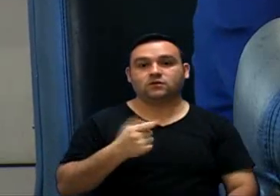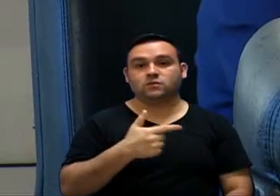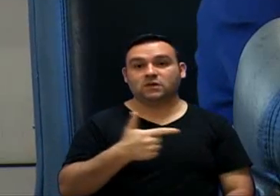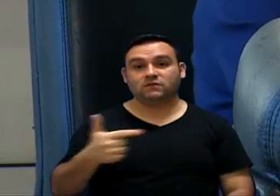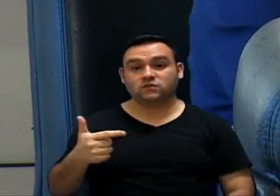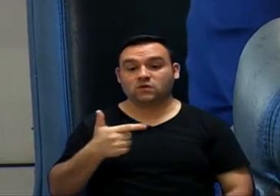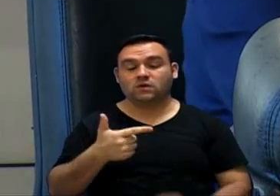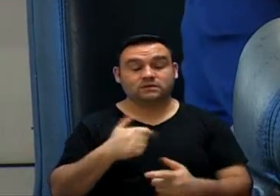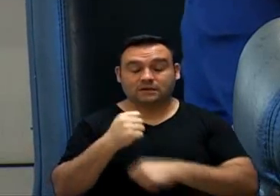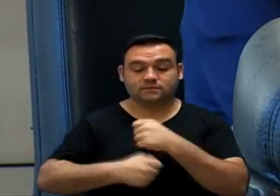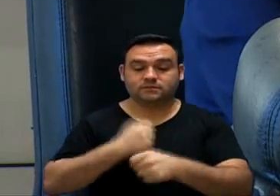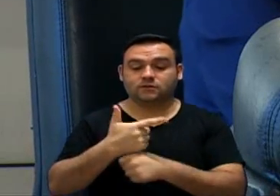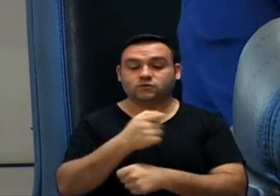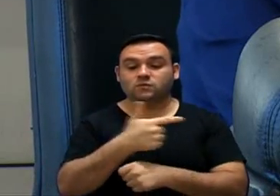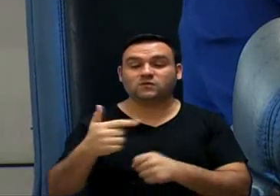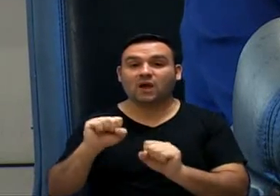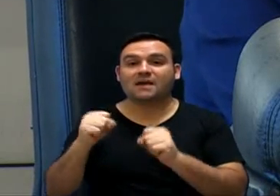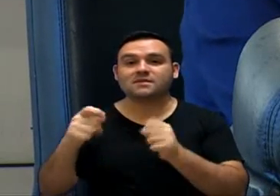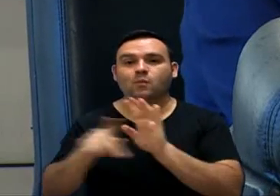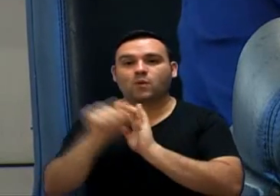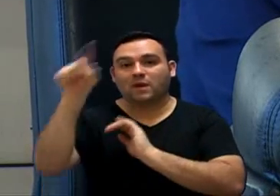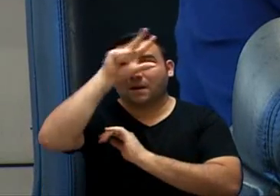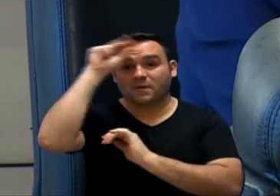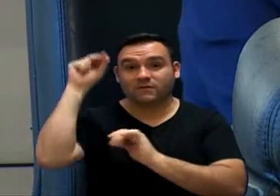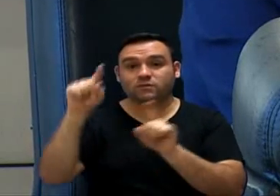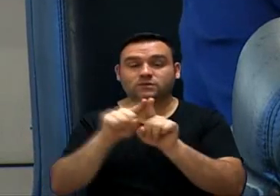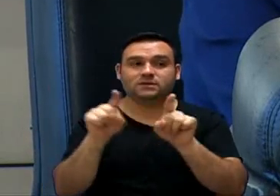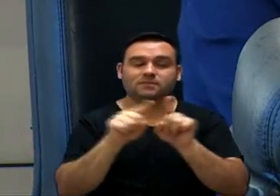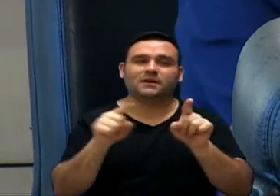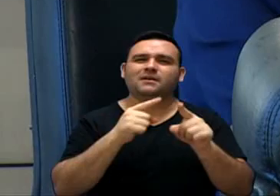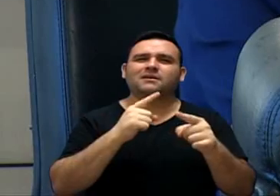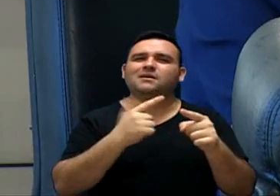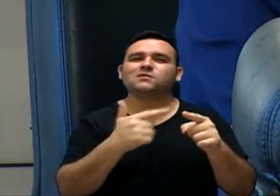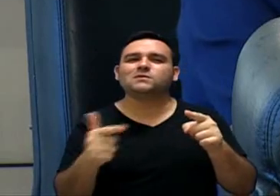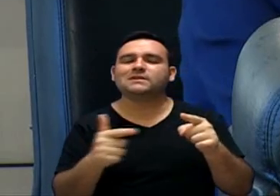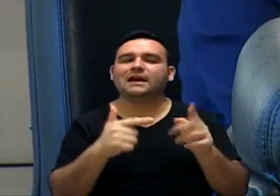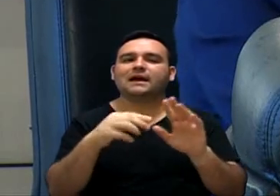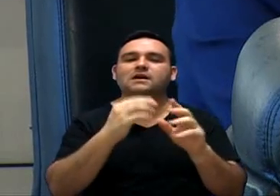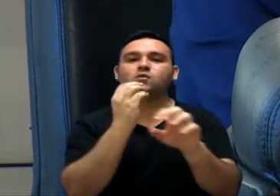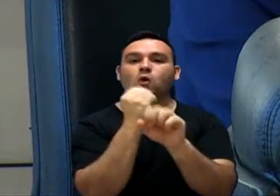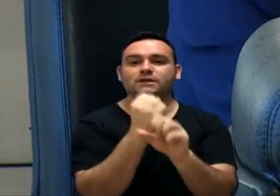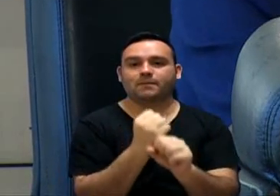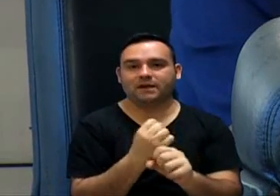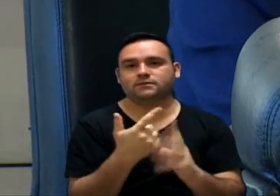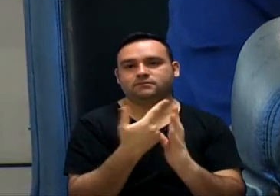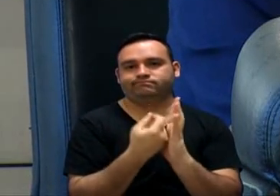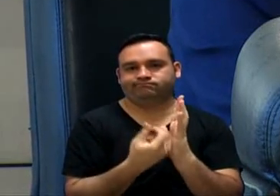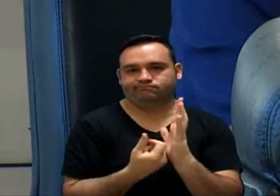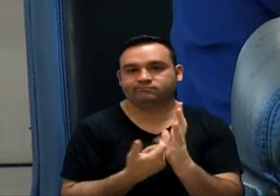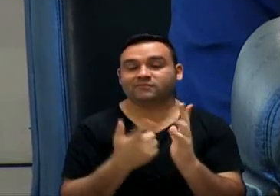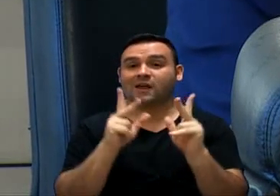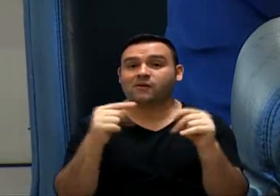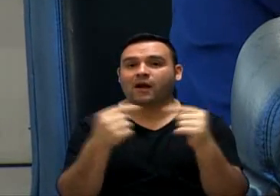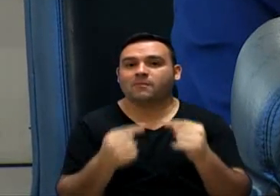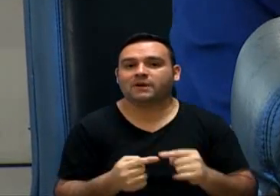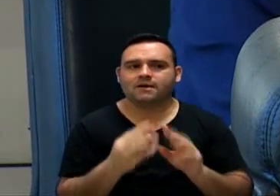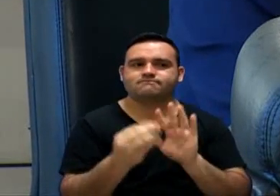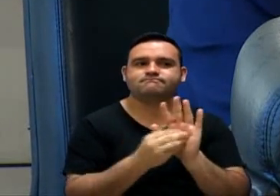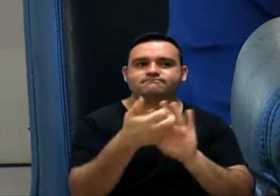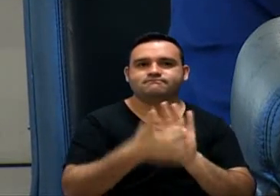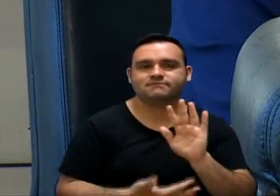2022, uma ação da Prefeitura e do Executivo não prevista no orçamento, que é exatamente o que se coloca